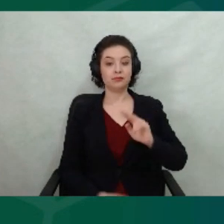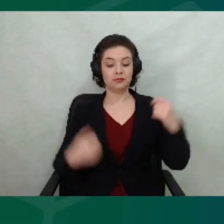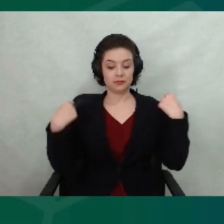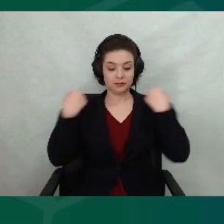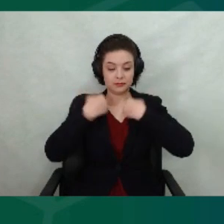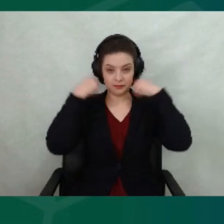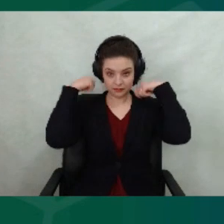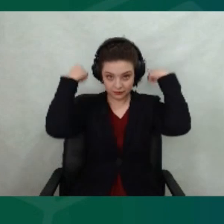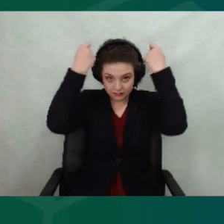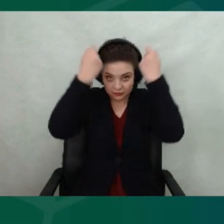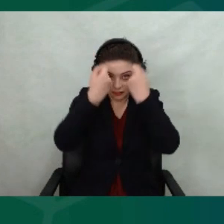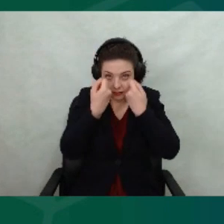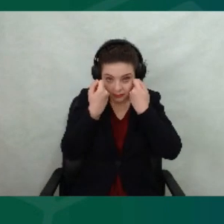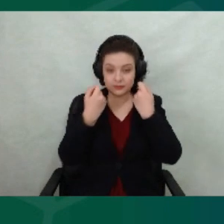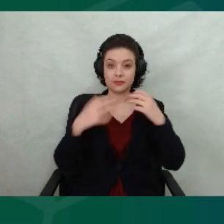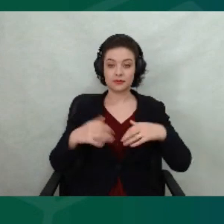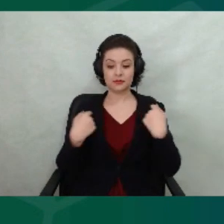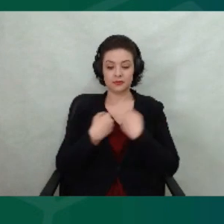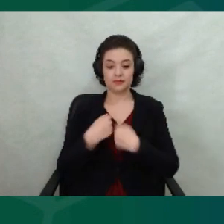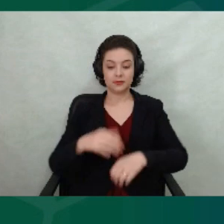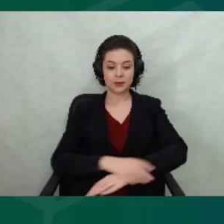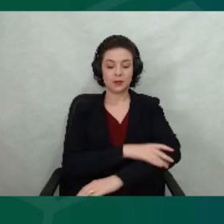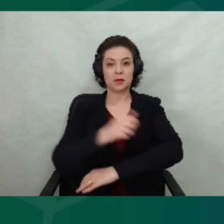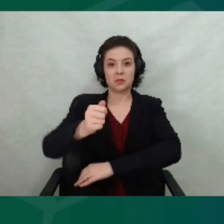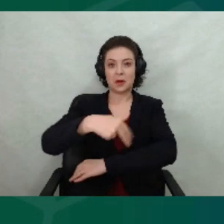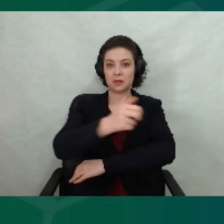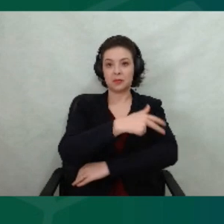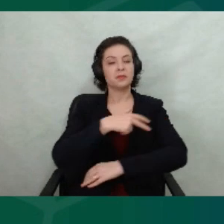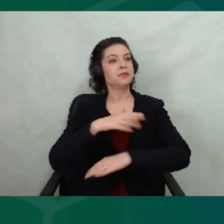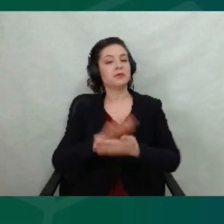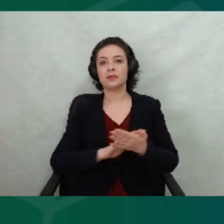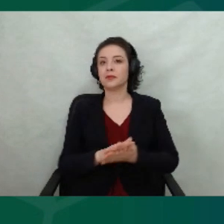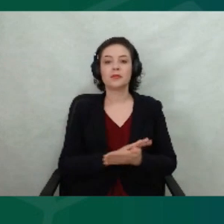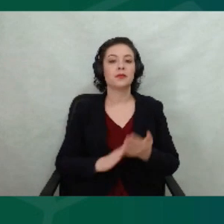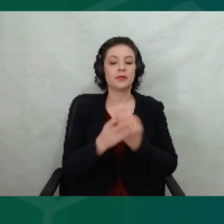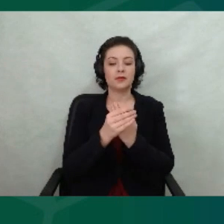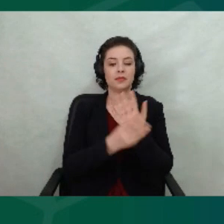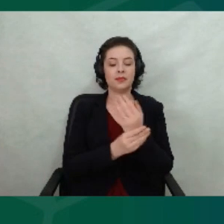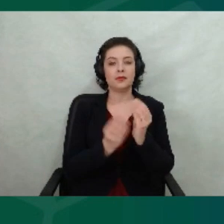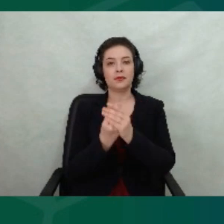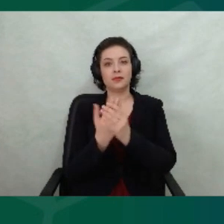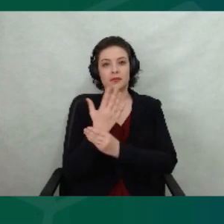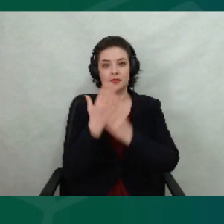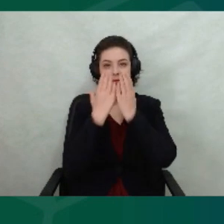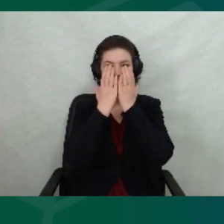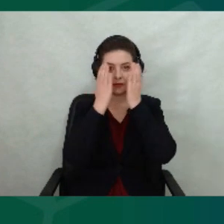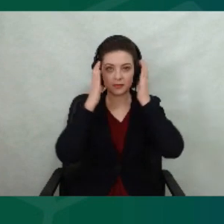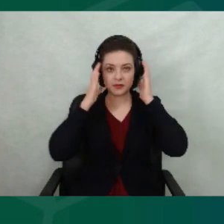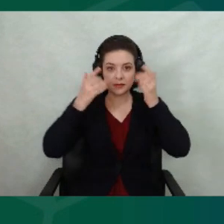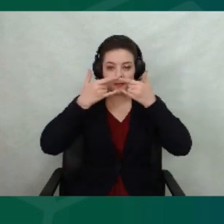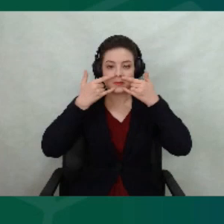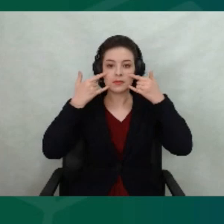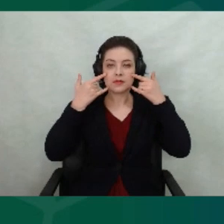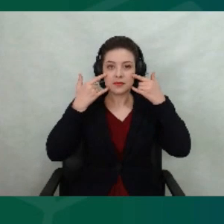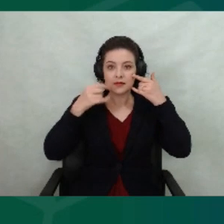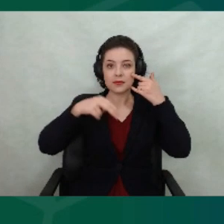vezes o avental impermeável, as luvas, é claro, o protetor facial, a máscara N95, que é